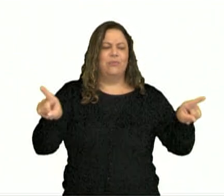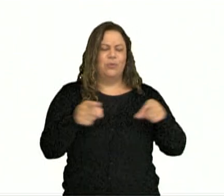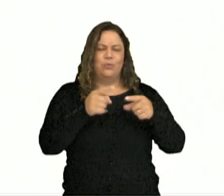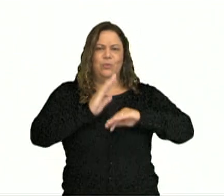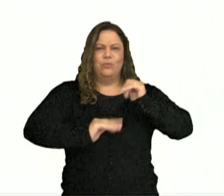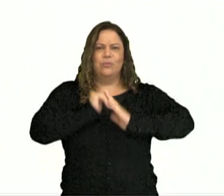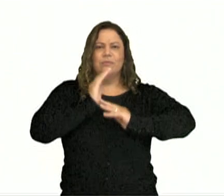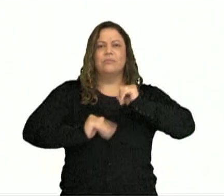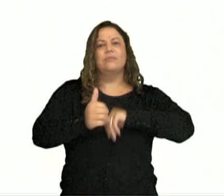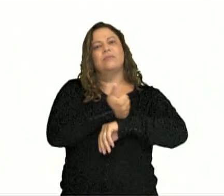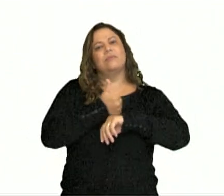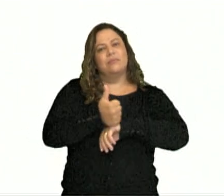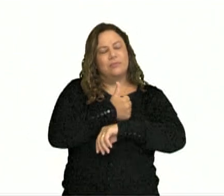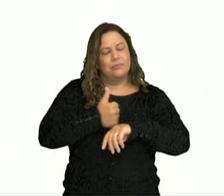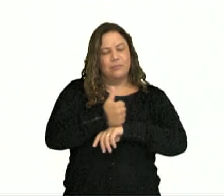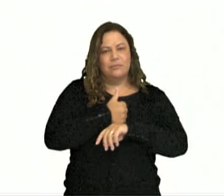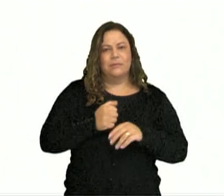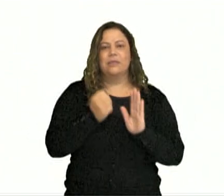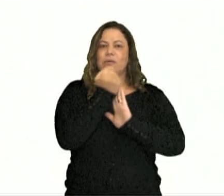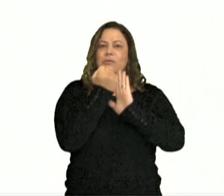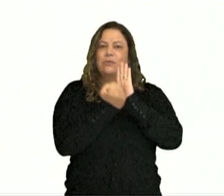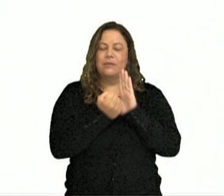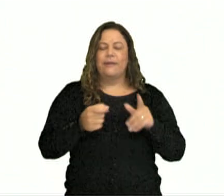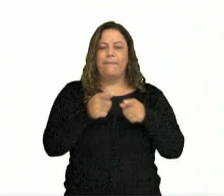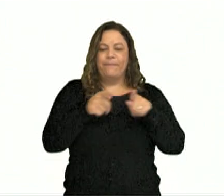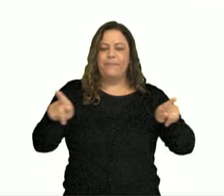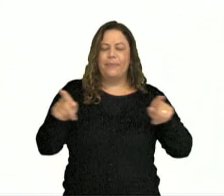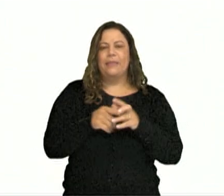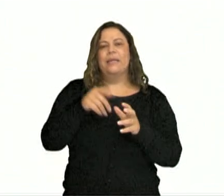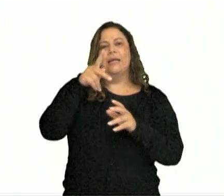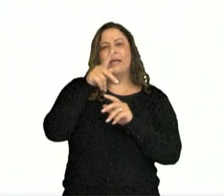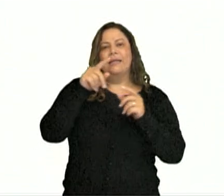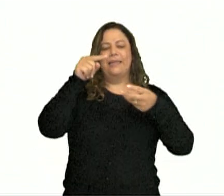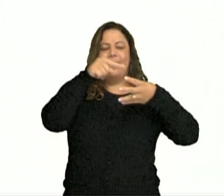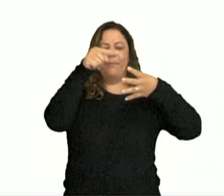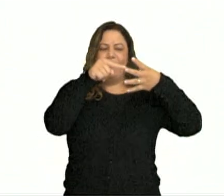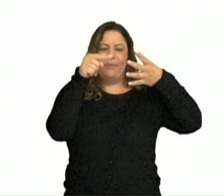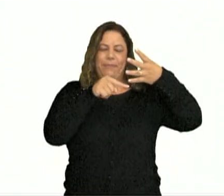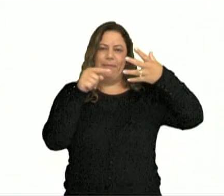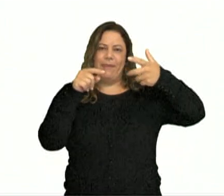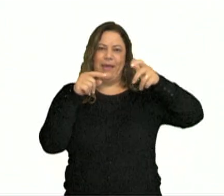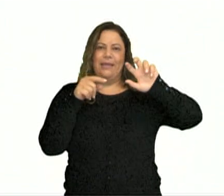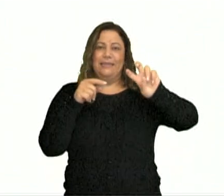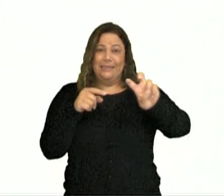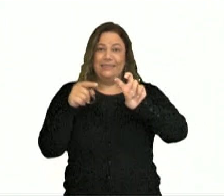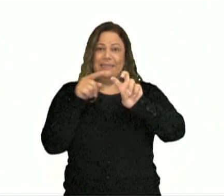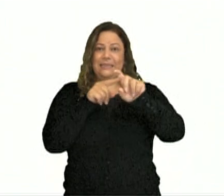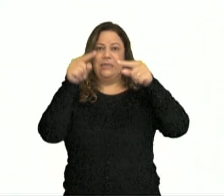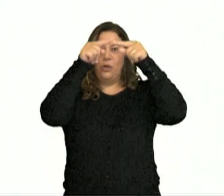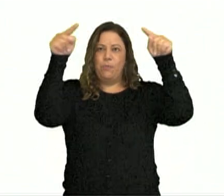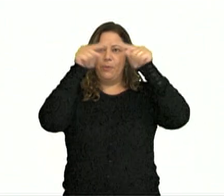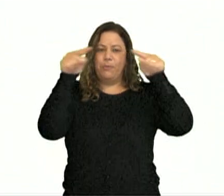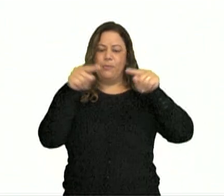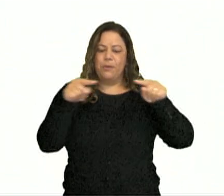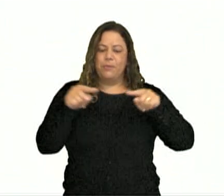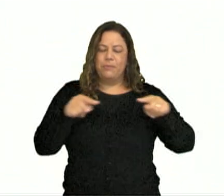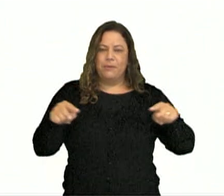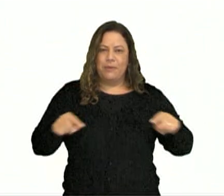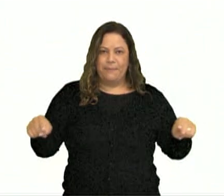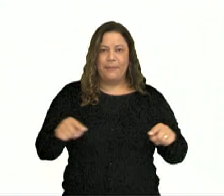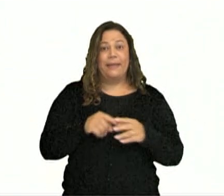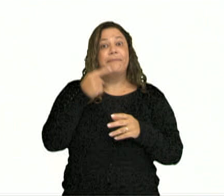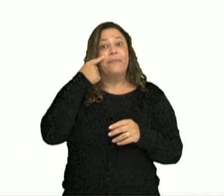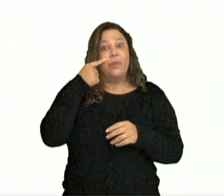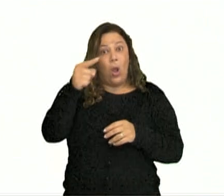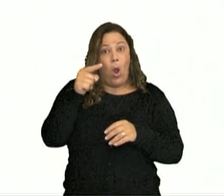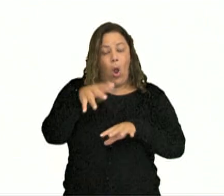vai ter ali a partitura, tem as 5 linhas, vai ter as notas musicais, os intervalos. Eu vou pegar aqui